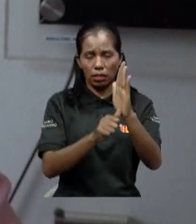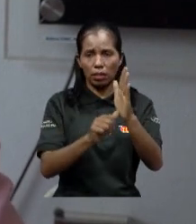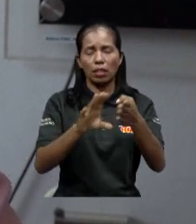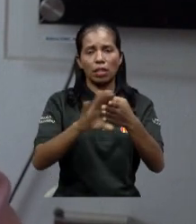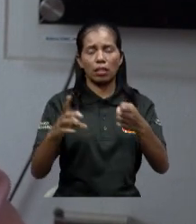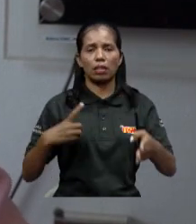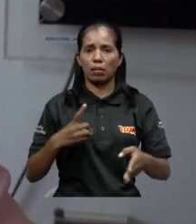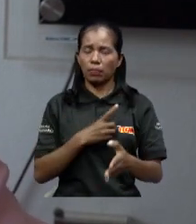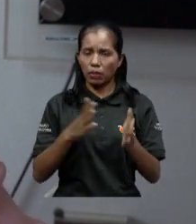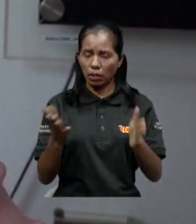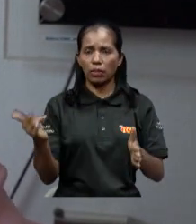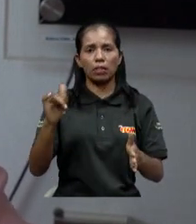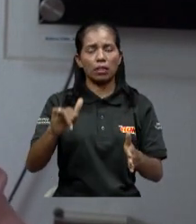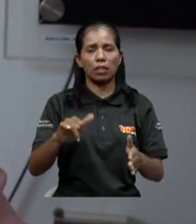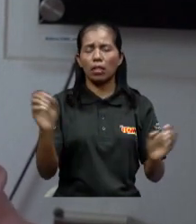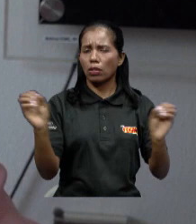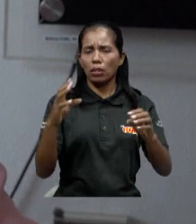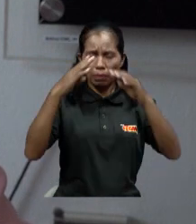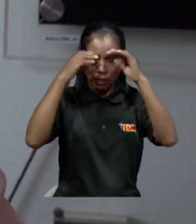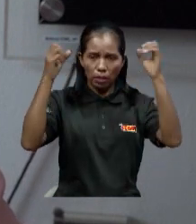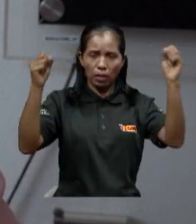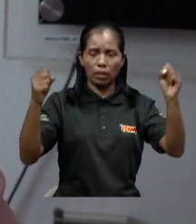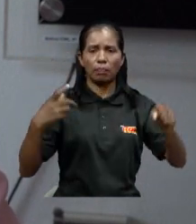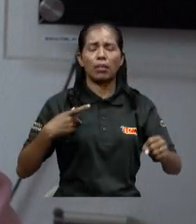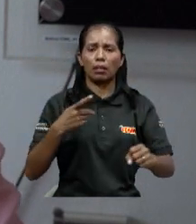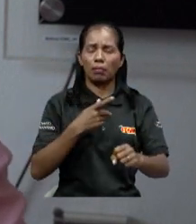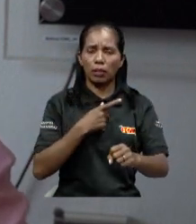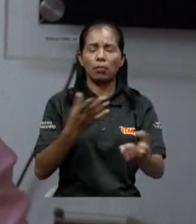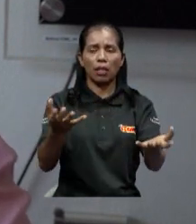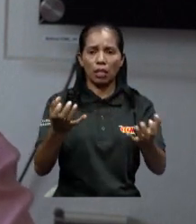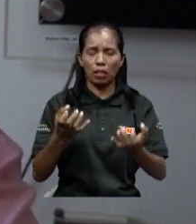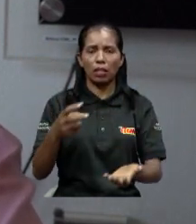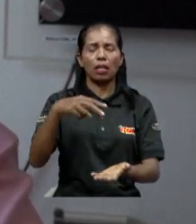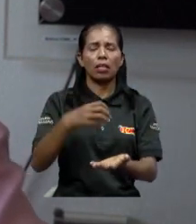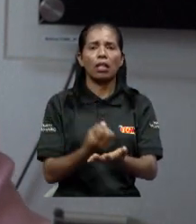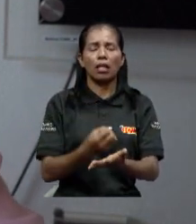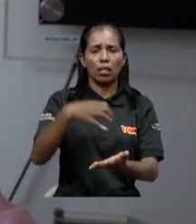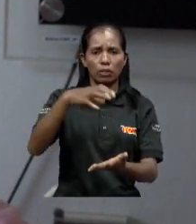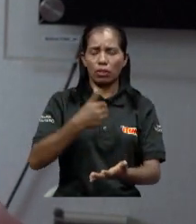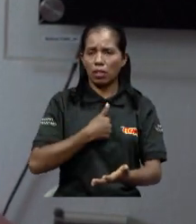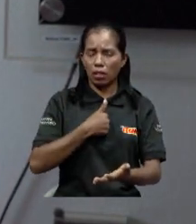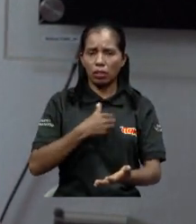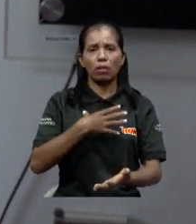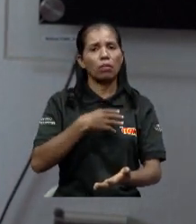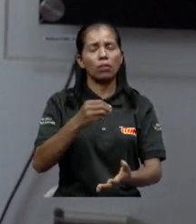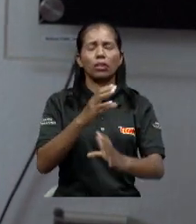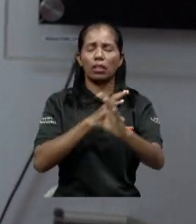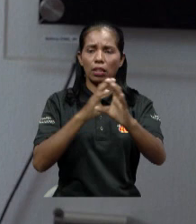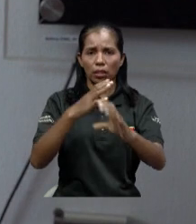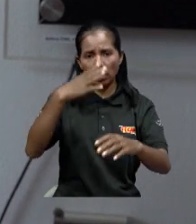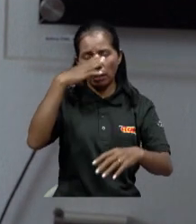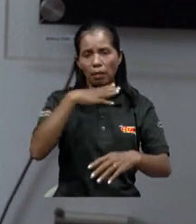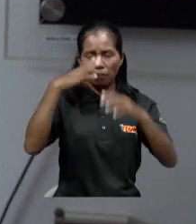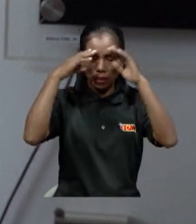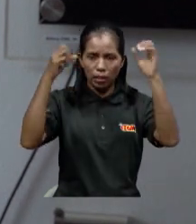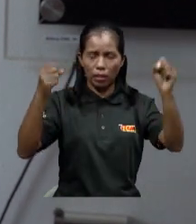deputado Sernia. La o sta mai presidente parlamento ma hakara ca a tu hari ku angka ca hakara ca gosta careta ve presidente parlamento